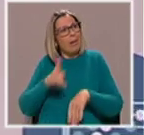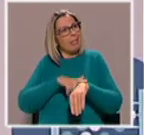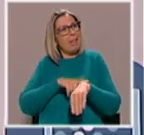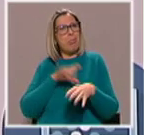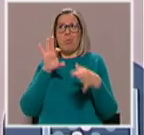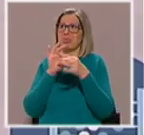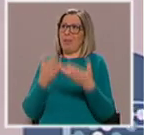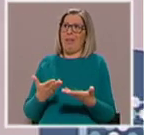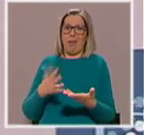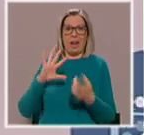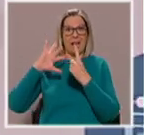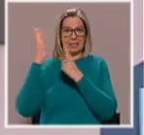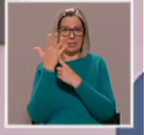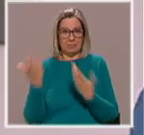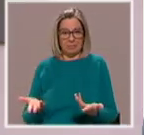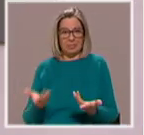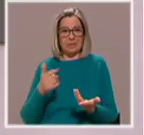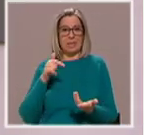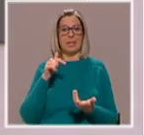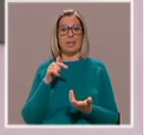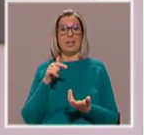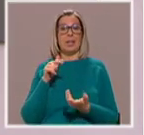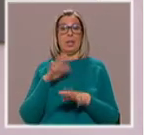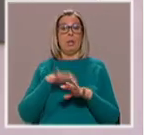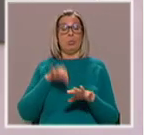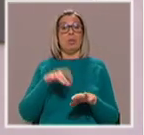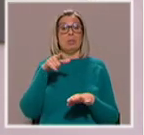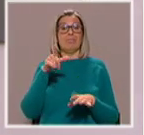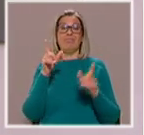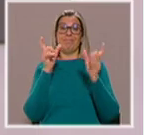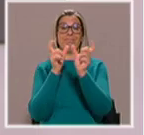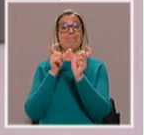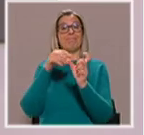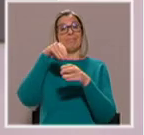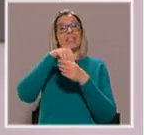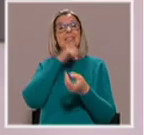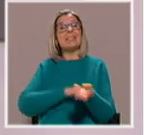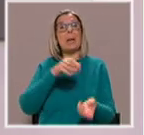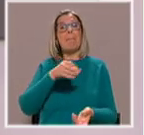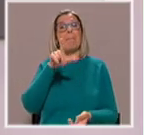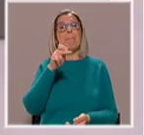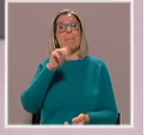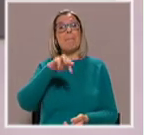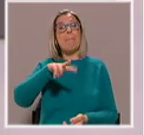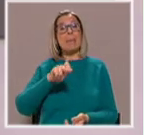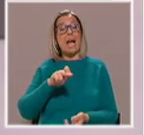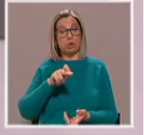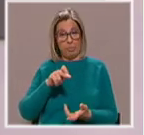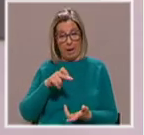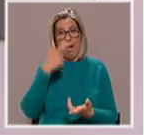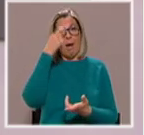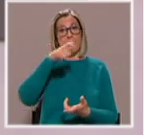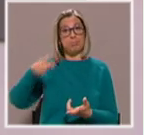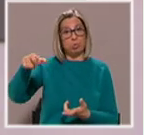do sangue, que é o plasma, que está a ser utilizado diariamente por causa das suas funções de transporte e imunidade para a colheita de plasma convalescente